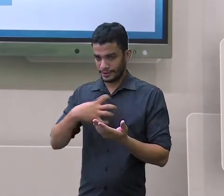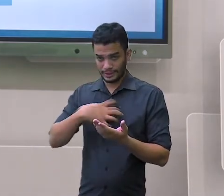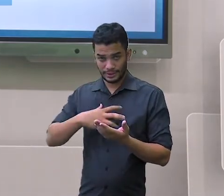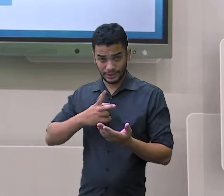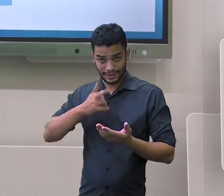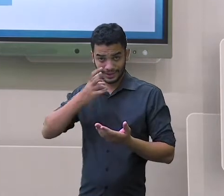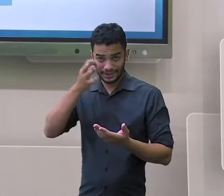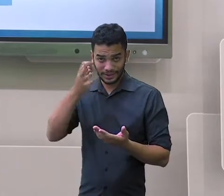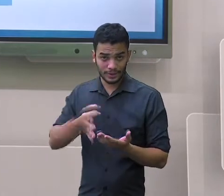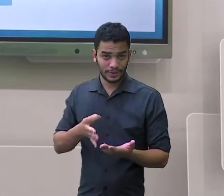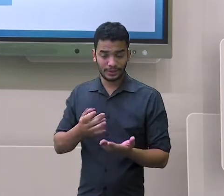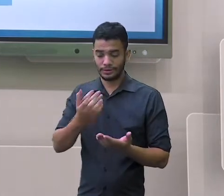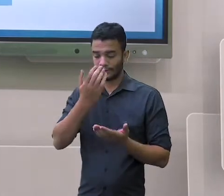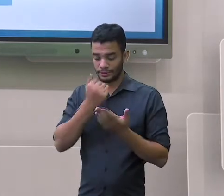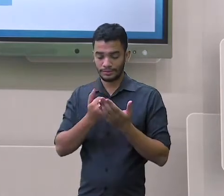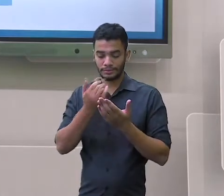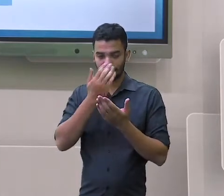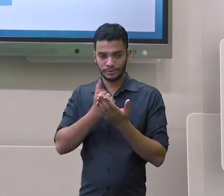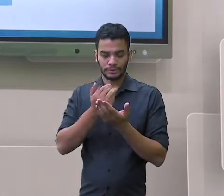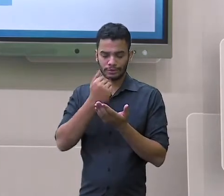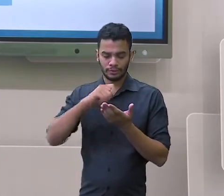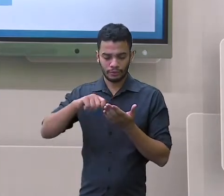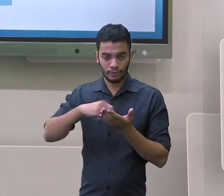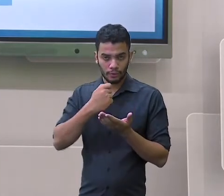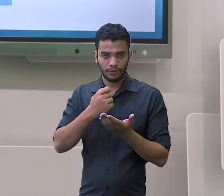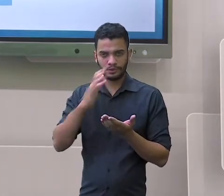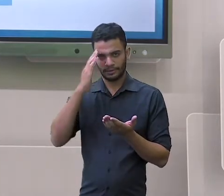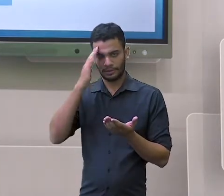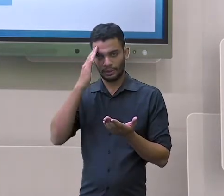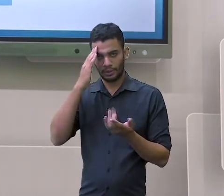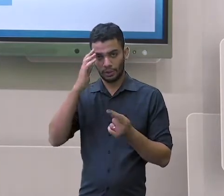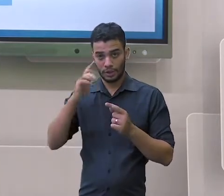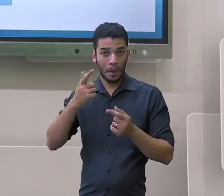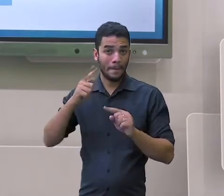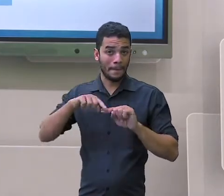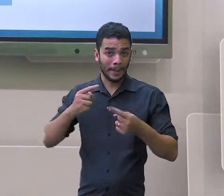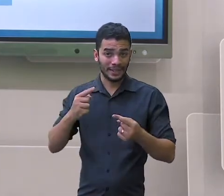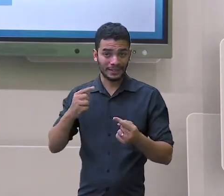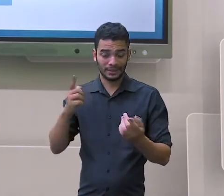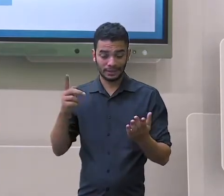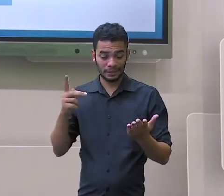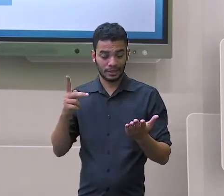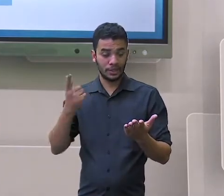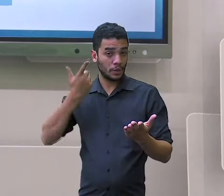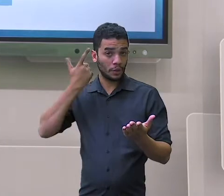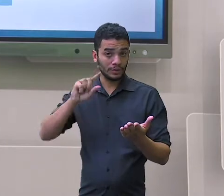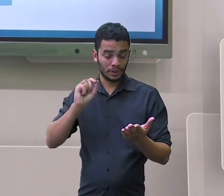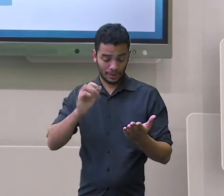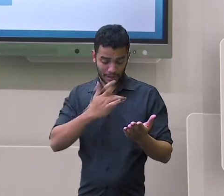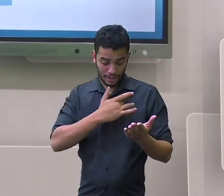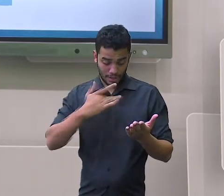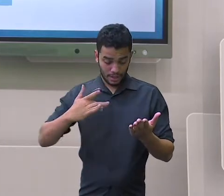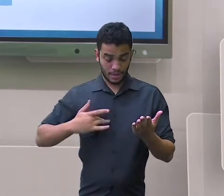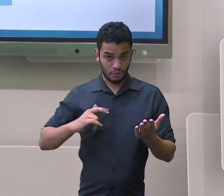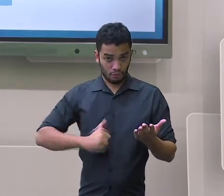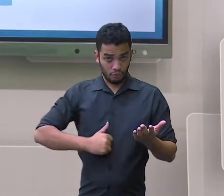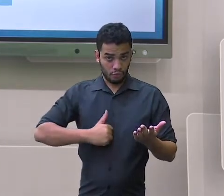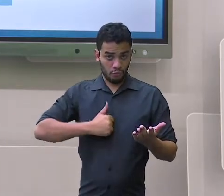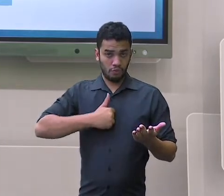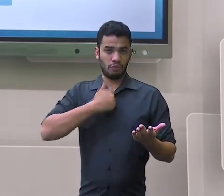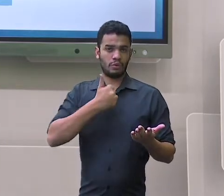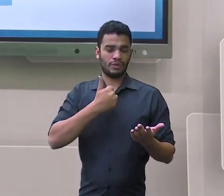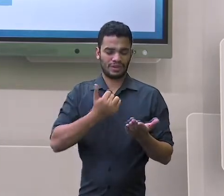O que é importante, o que é saudável para o meu organismo? Então, a